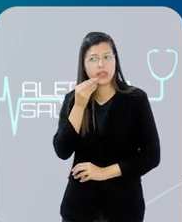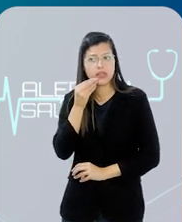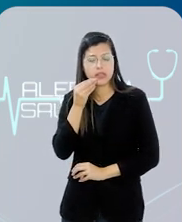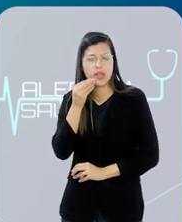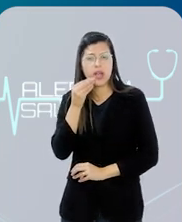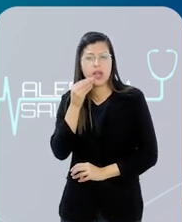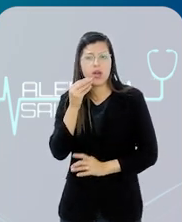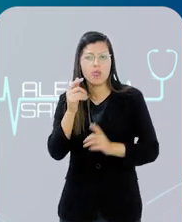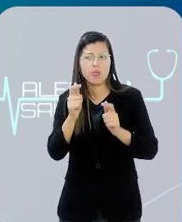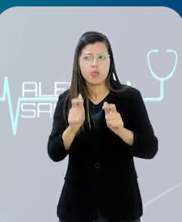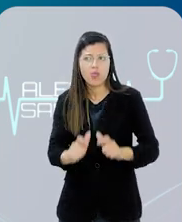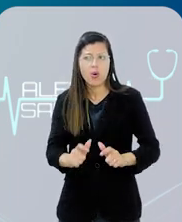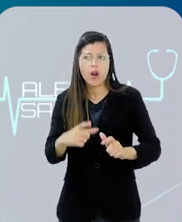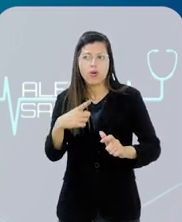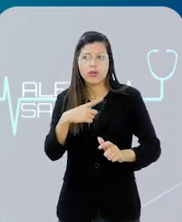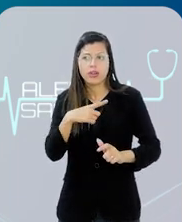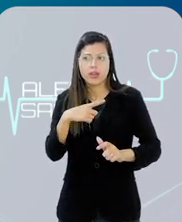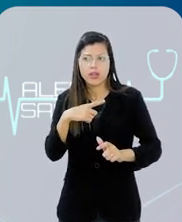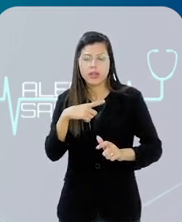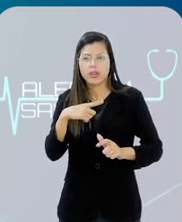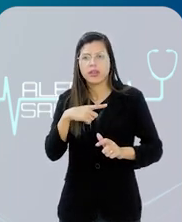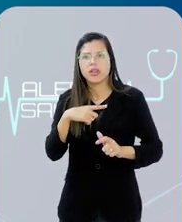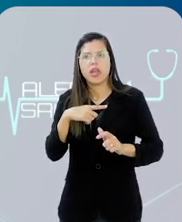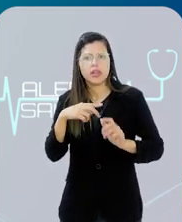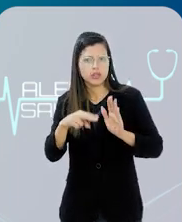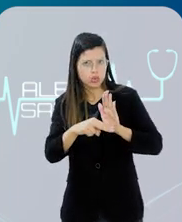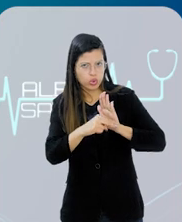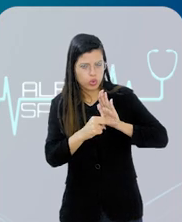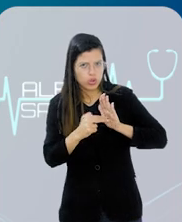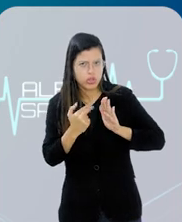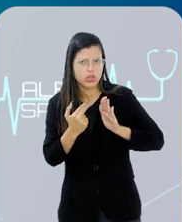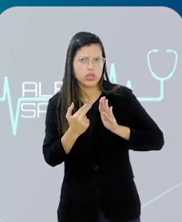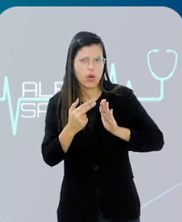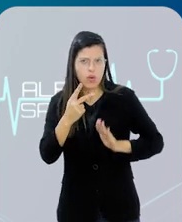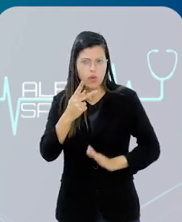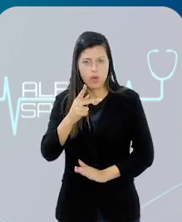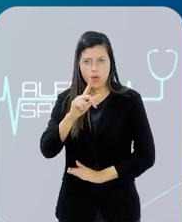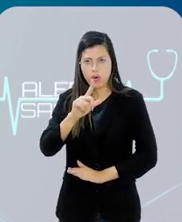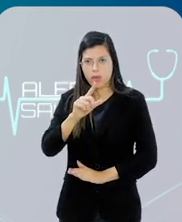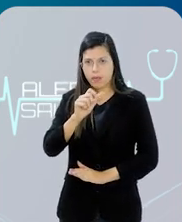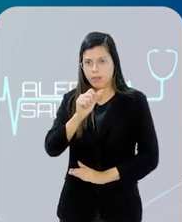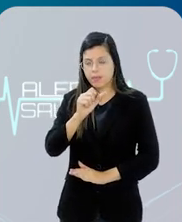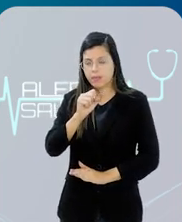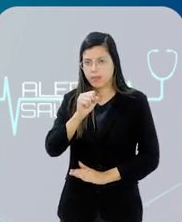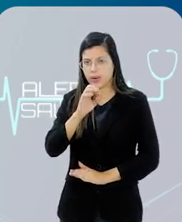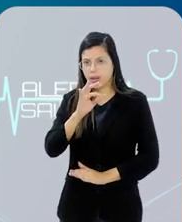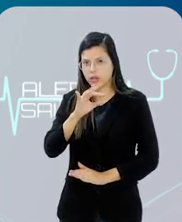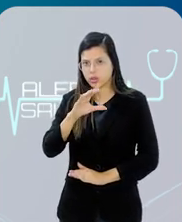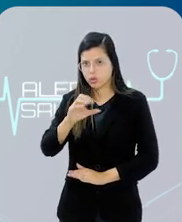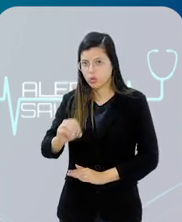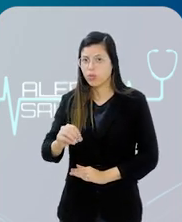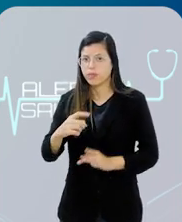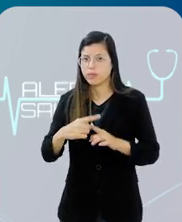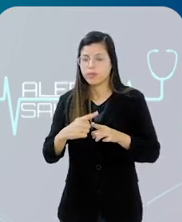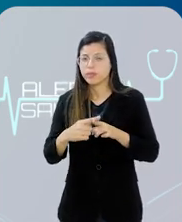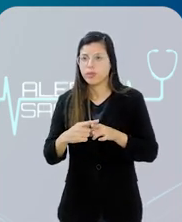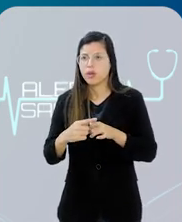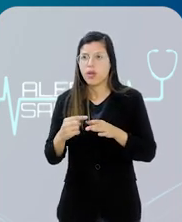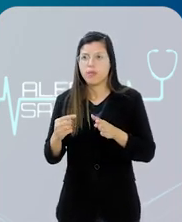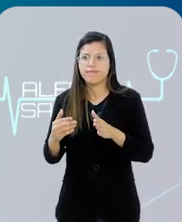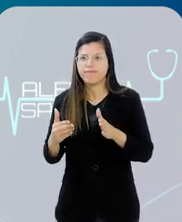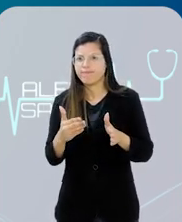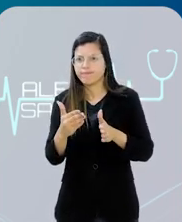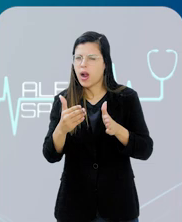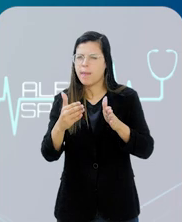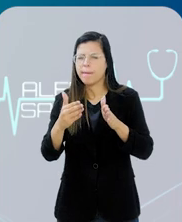um serviço onde tem assim a formação de cirurgiões plásticos, porque acaba sendo um caminho mais fácil e